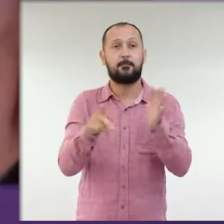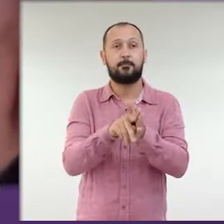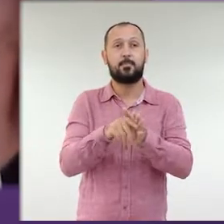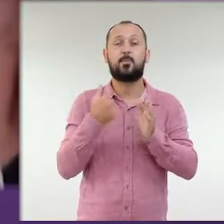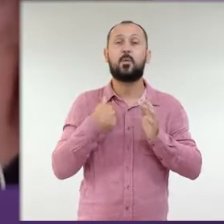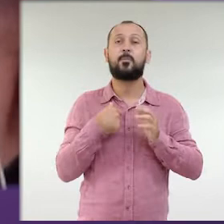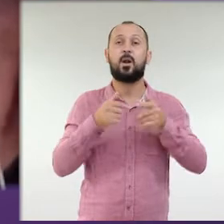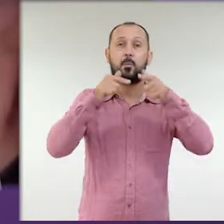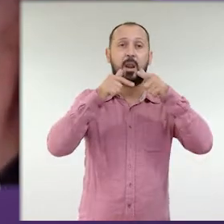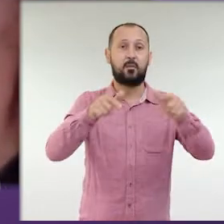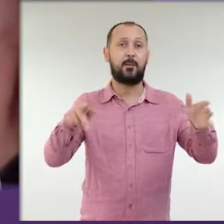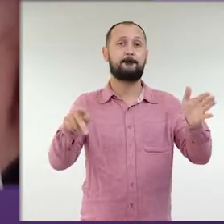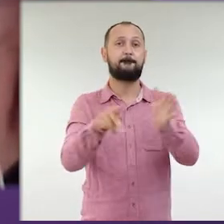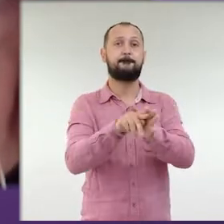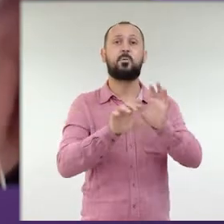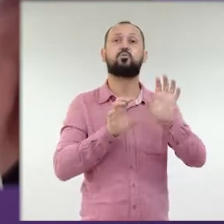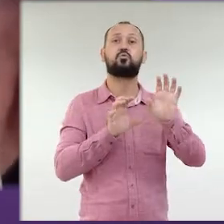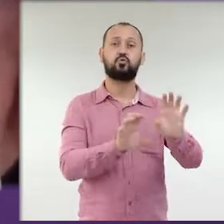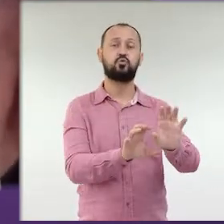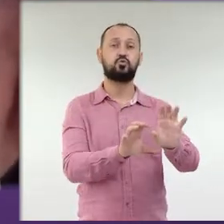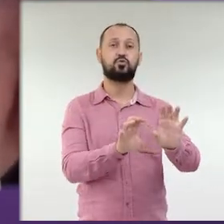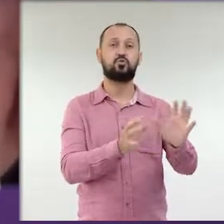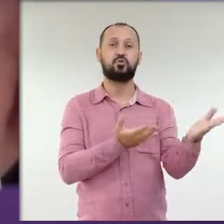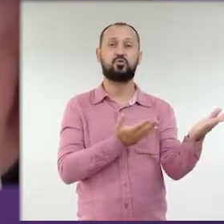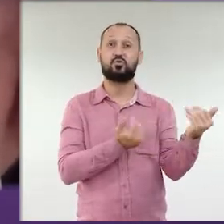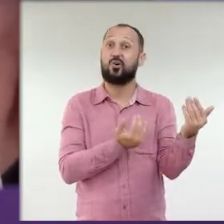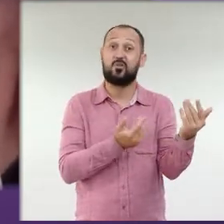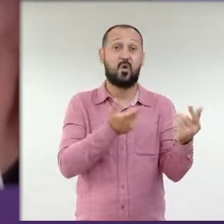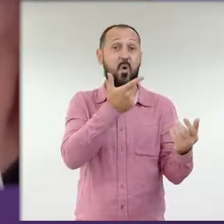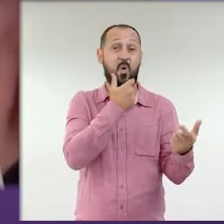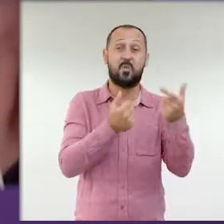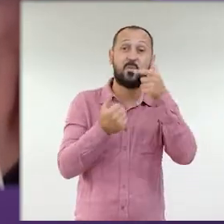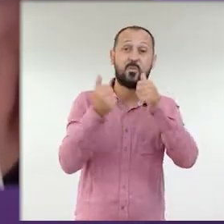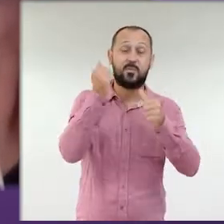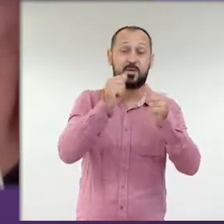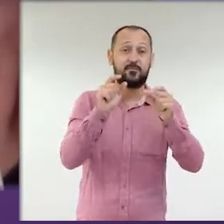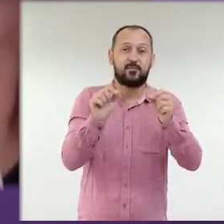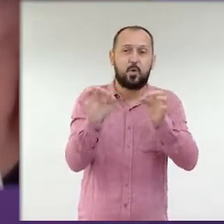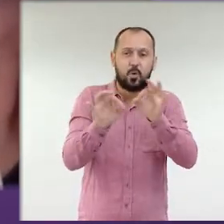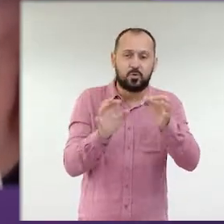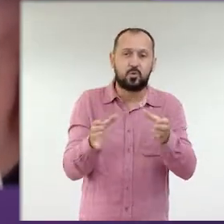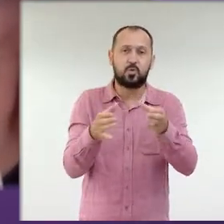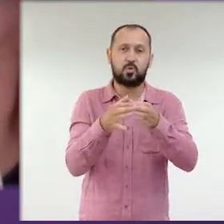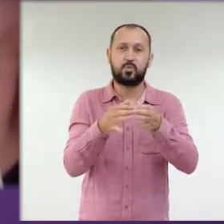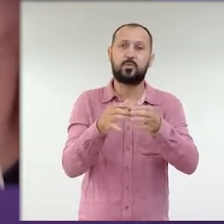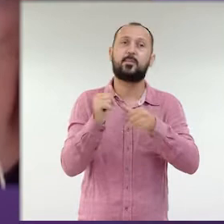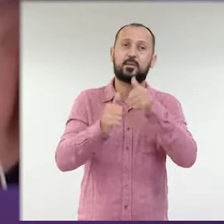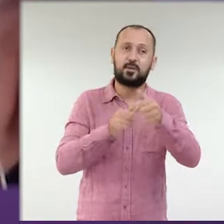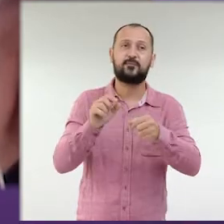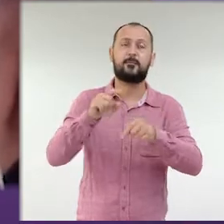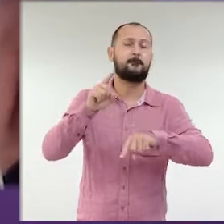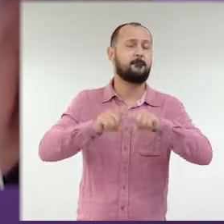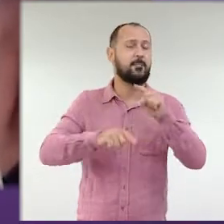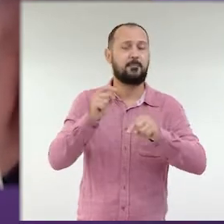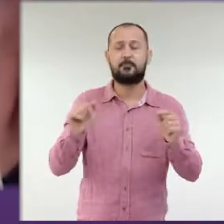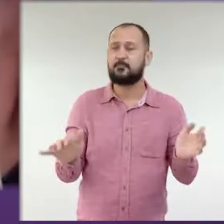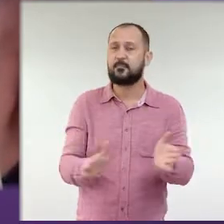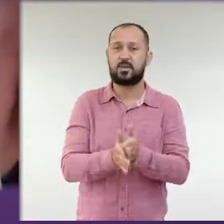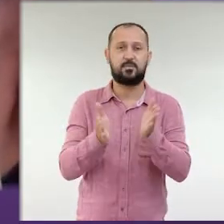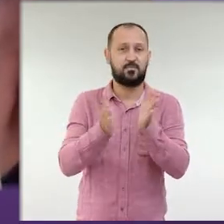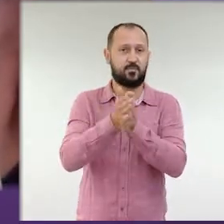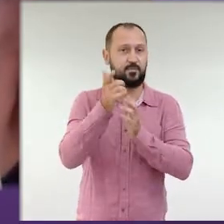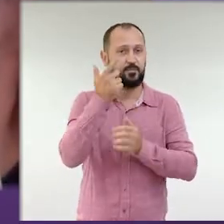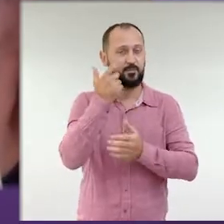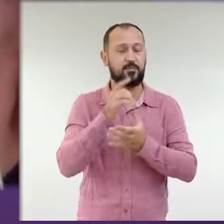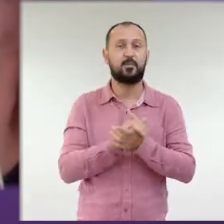uma linguagem dos adolescentes, dos estudantes, meninos e meninas que formaram um grupo de trabalho, tá maravilhoso de